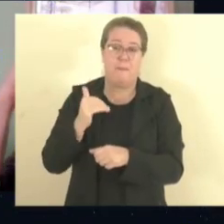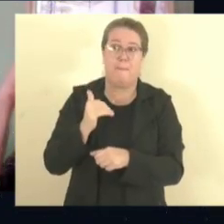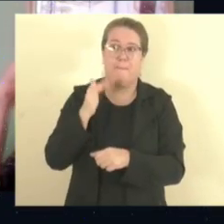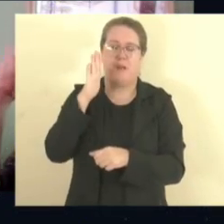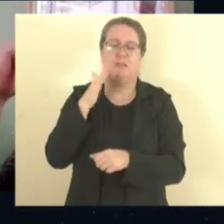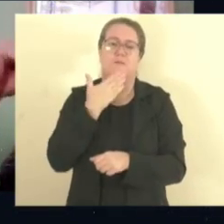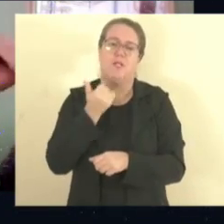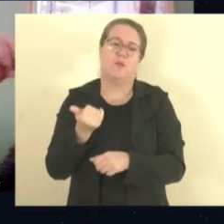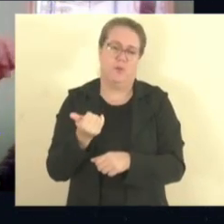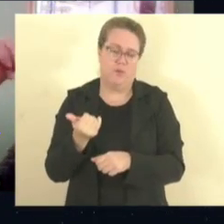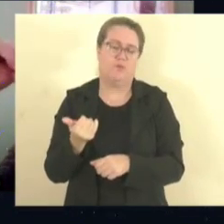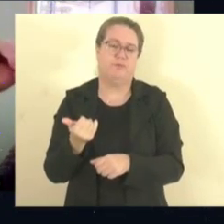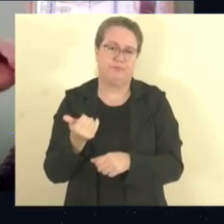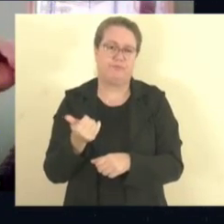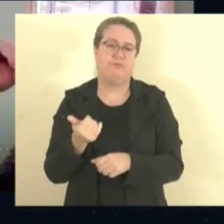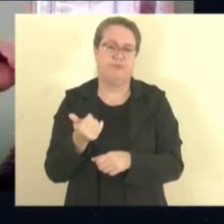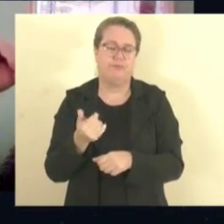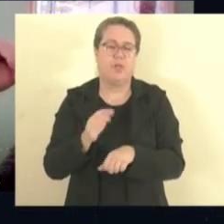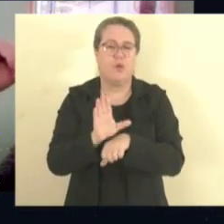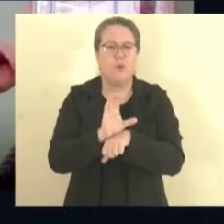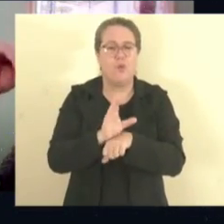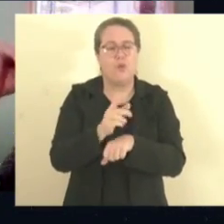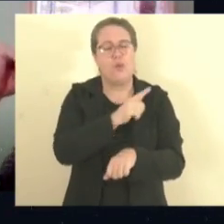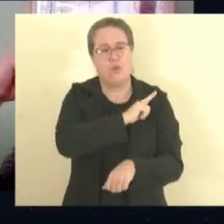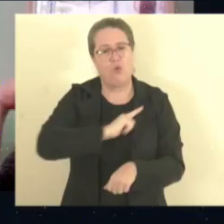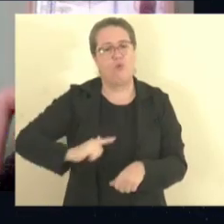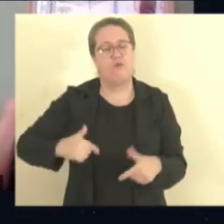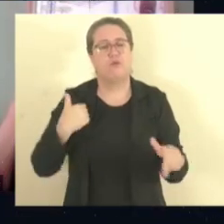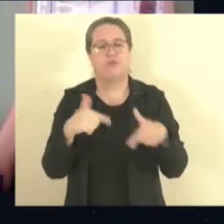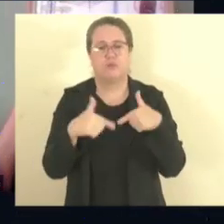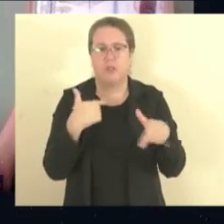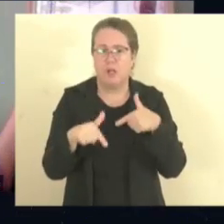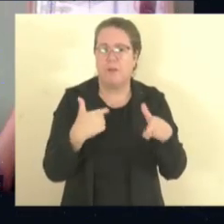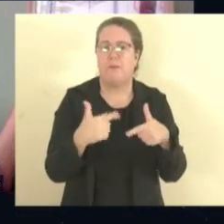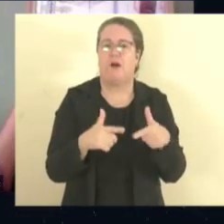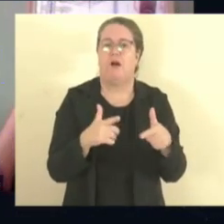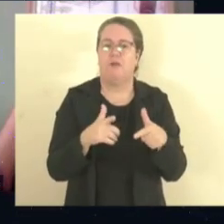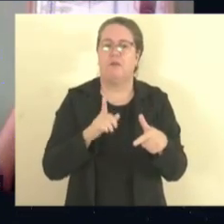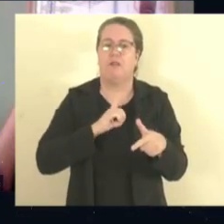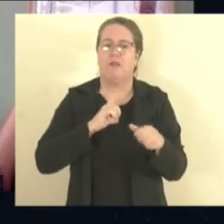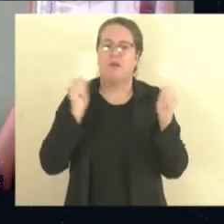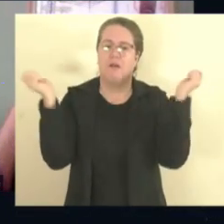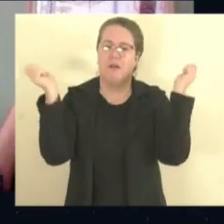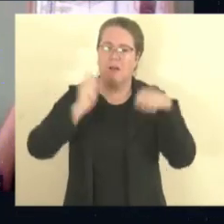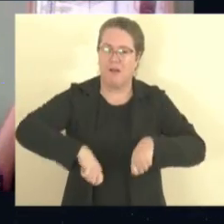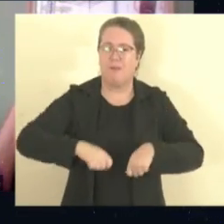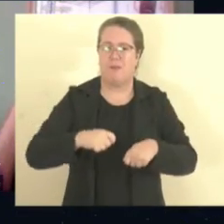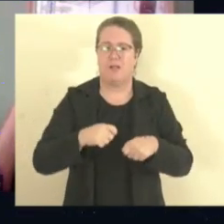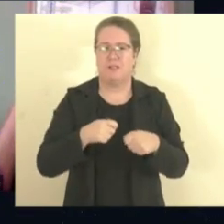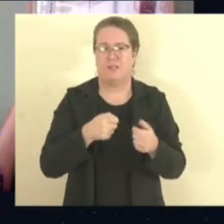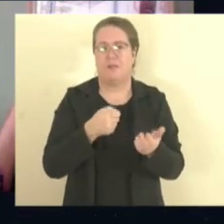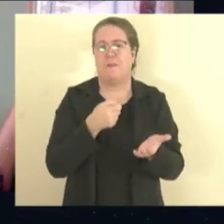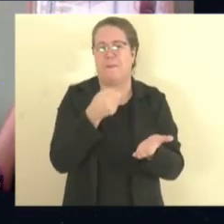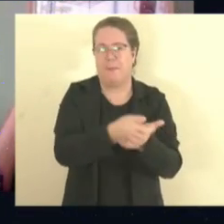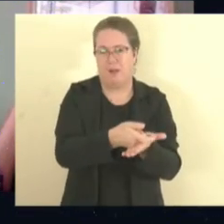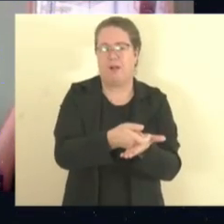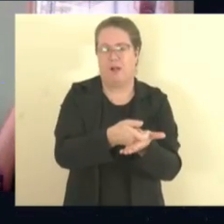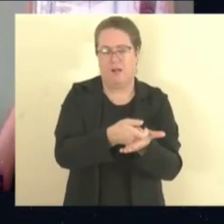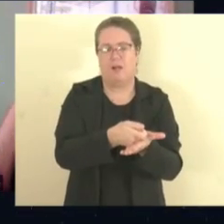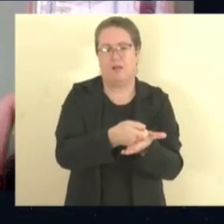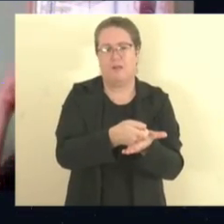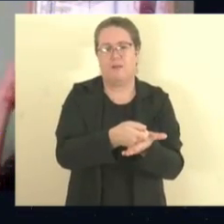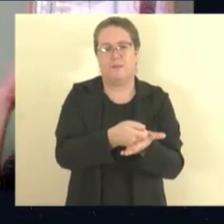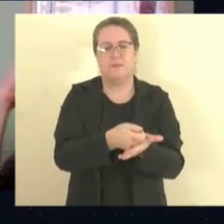com juros baixíssimos, de longo prazo, onde o governo tem capacidade de pagamento e vai